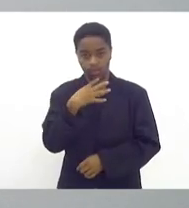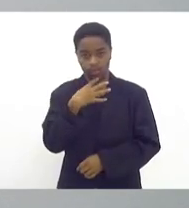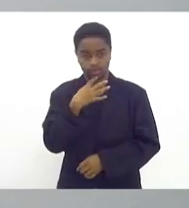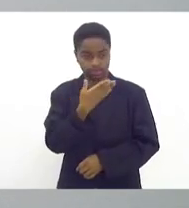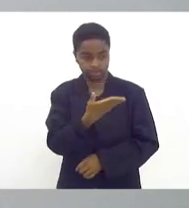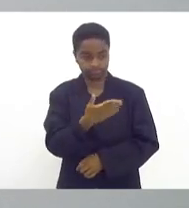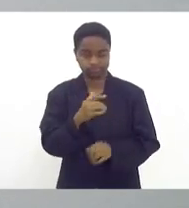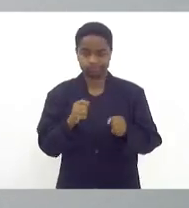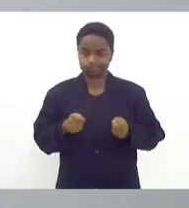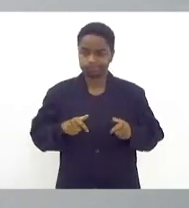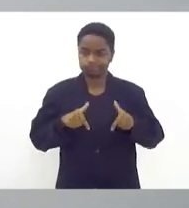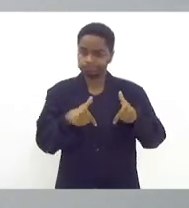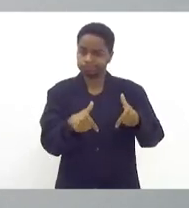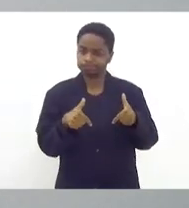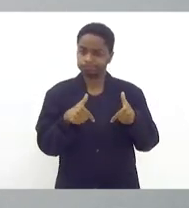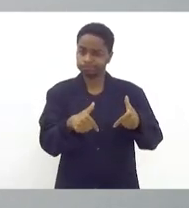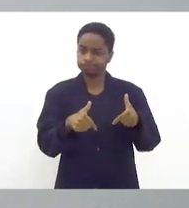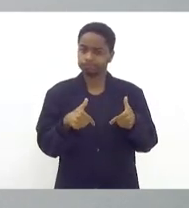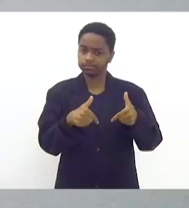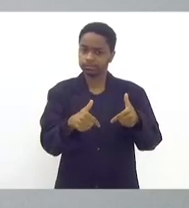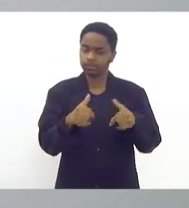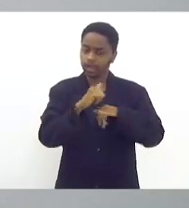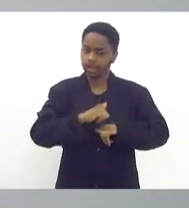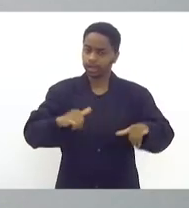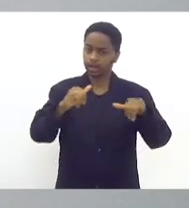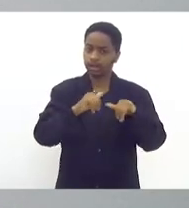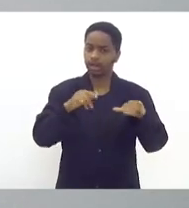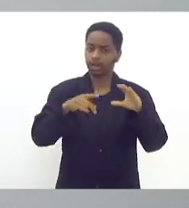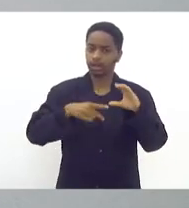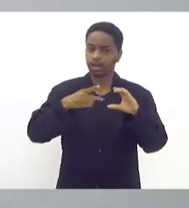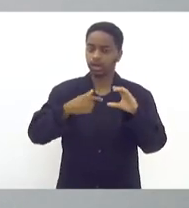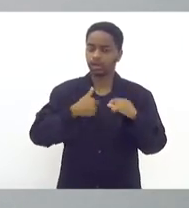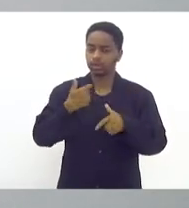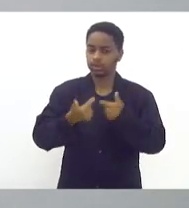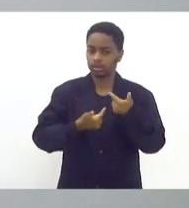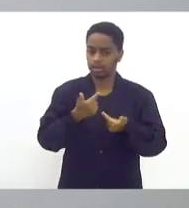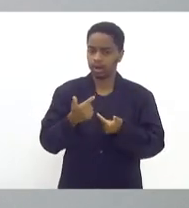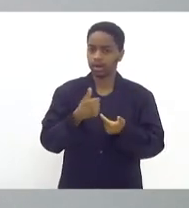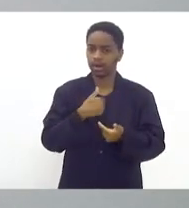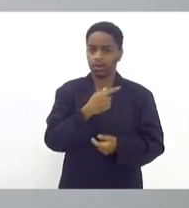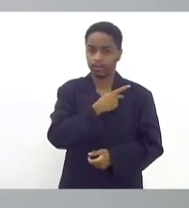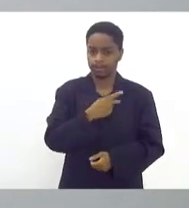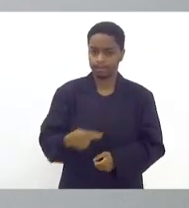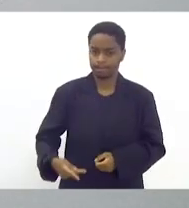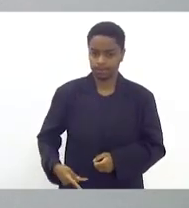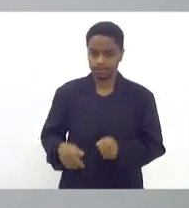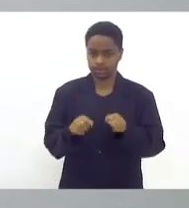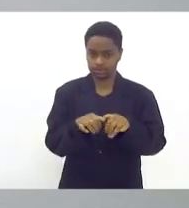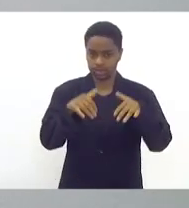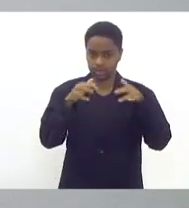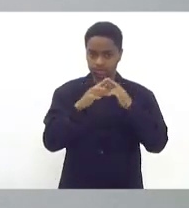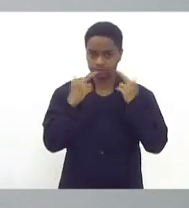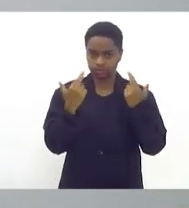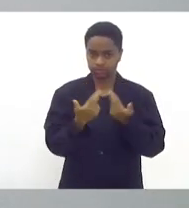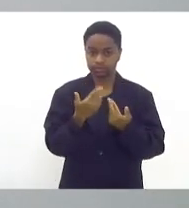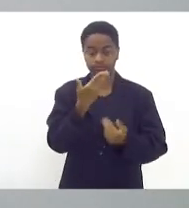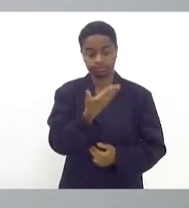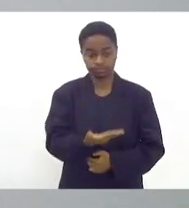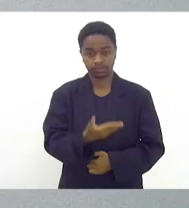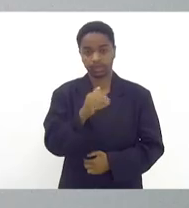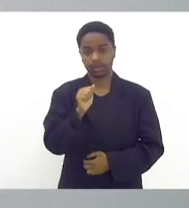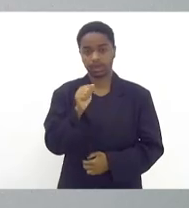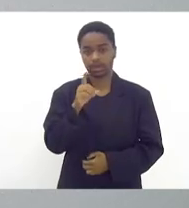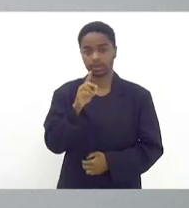militando lá sustentando na Câmara onde eu trabalho estava presidindo a sessão e a d Adri